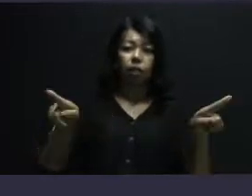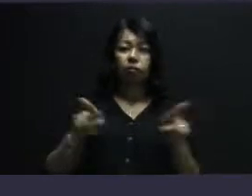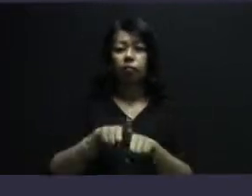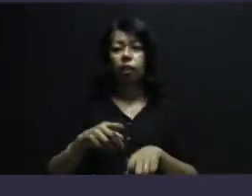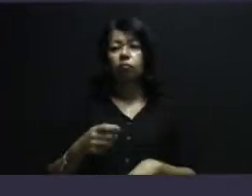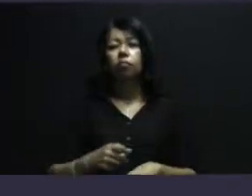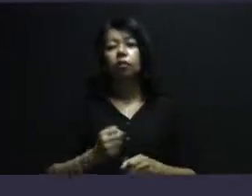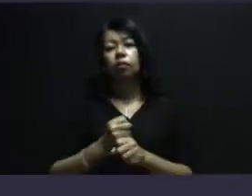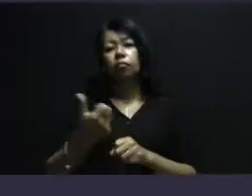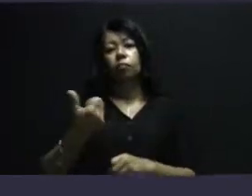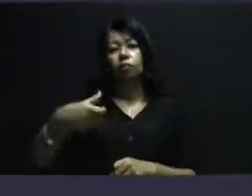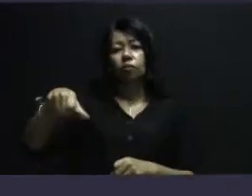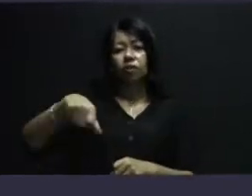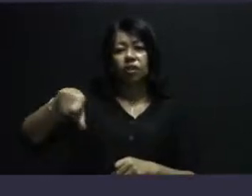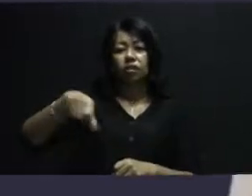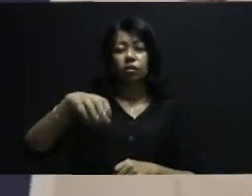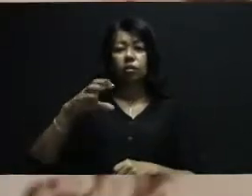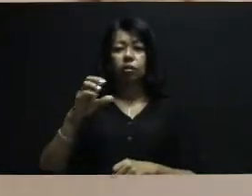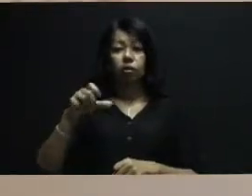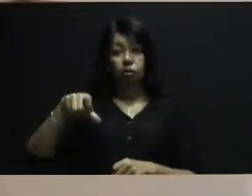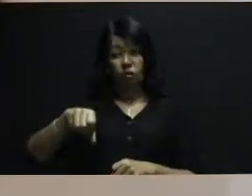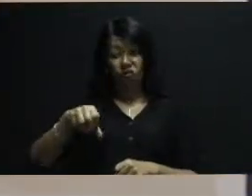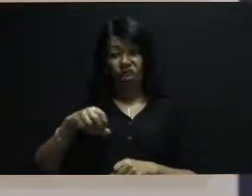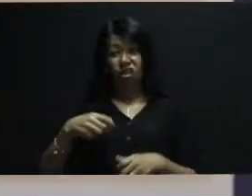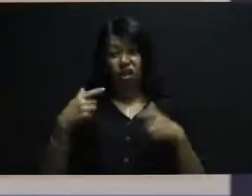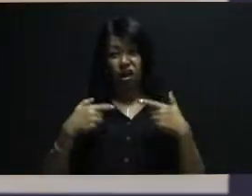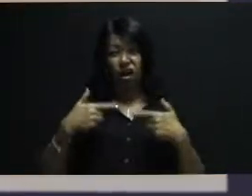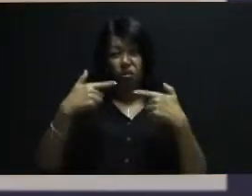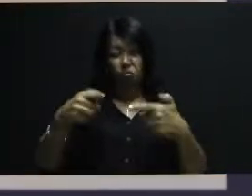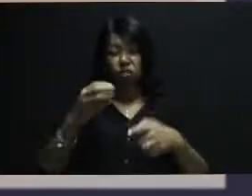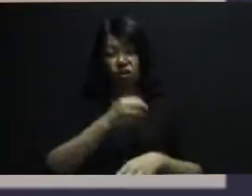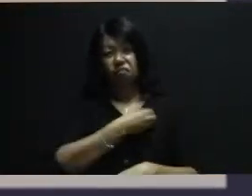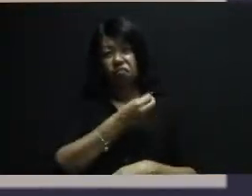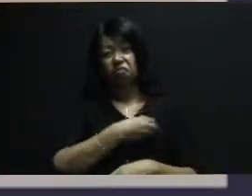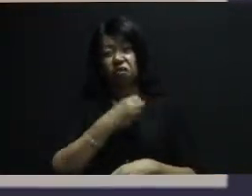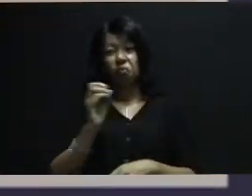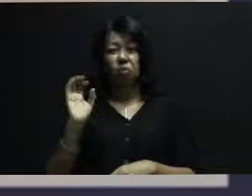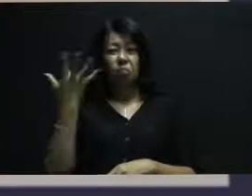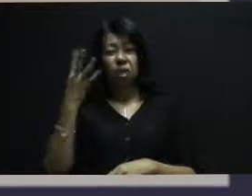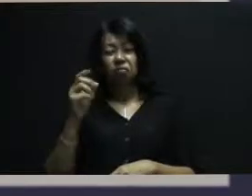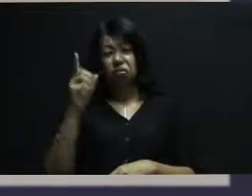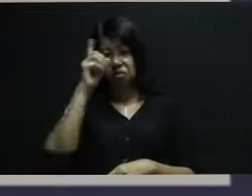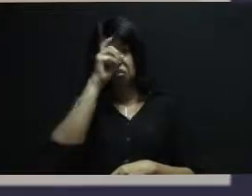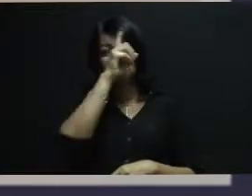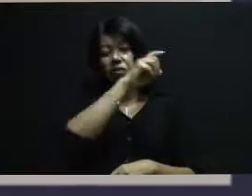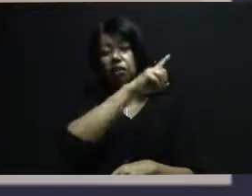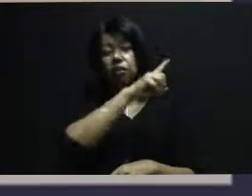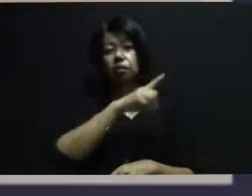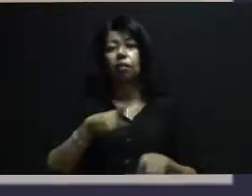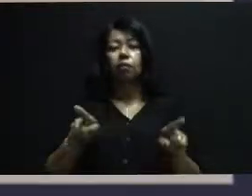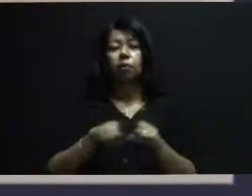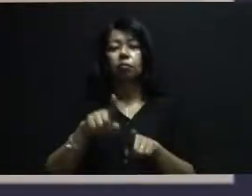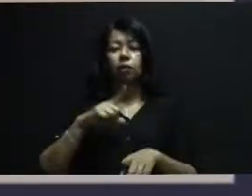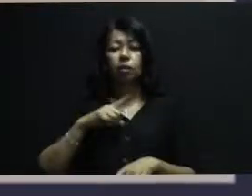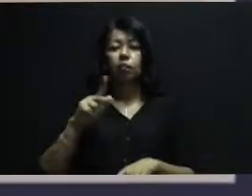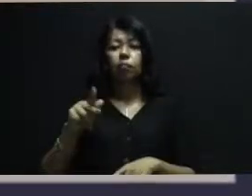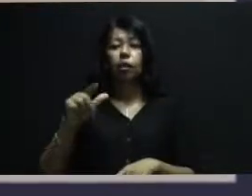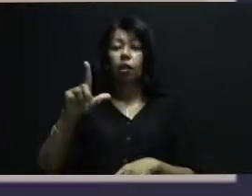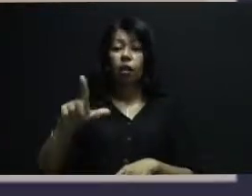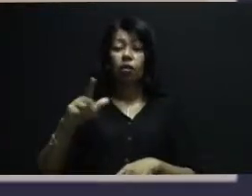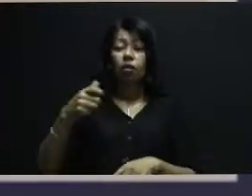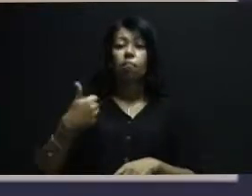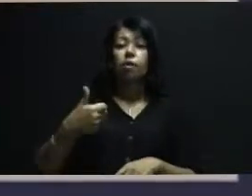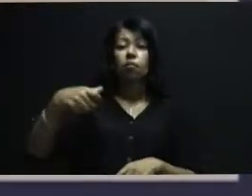1990, colapso. A luta pela regulamentação da profissão viveu momentos decepcionantes. Mesmo tendo o PL número